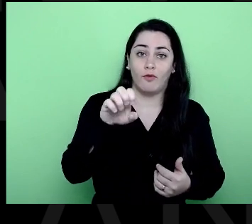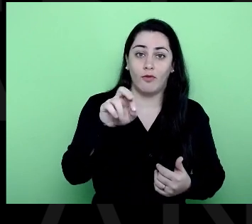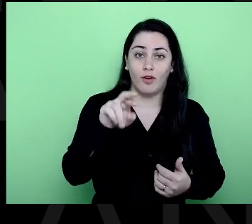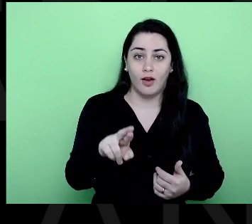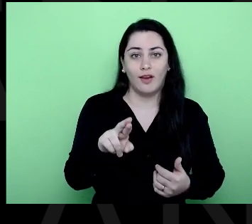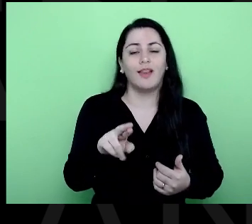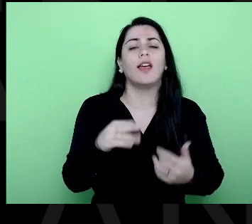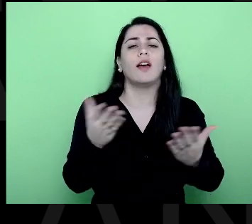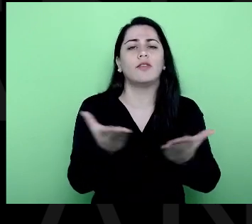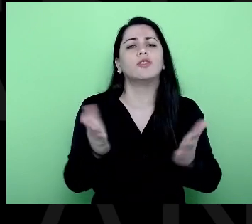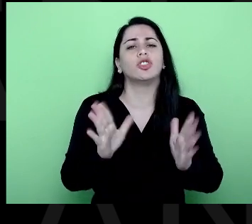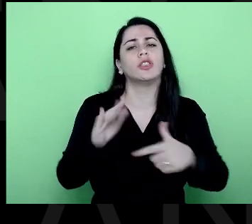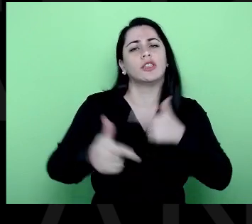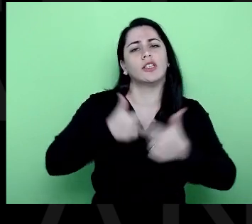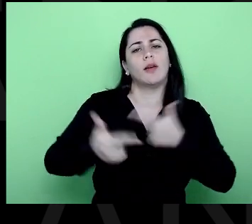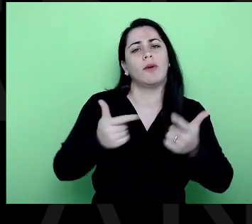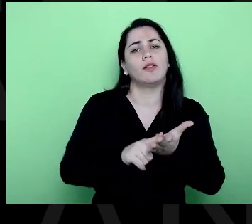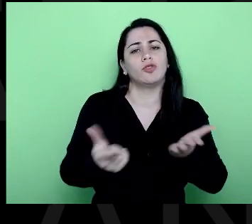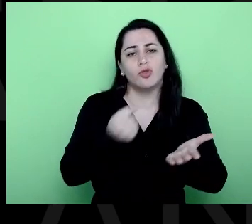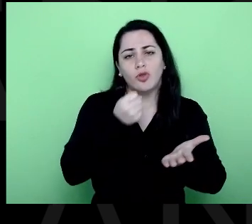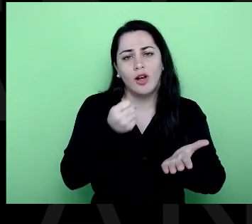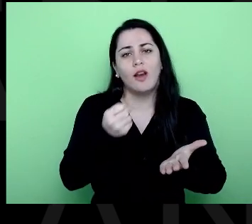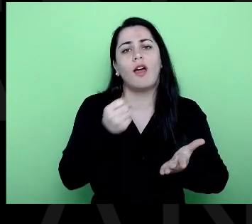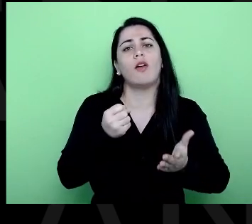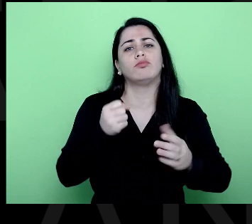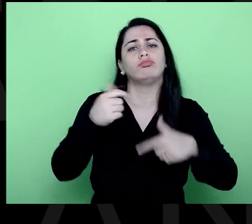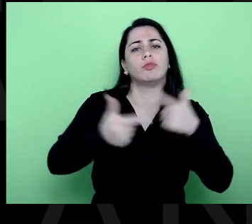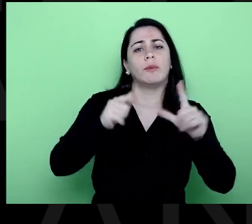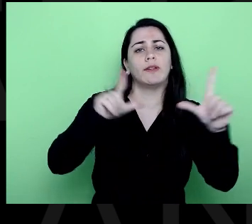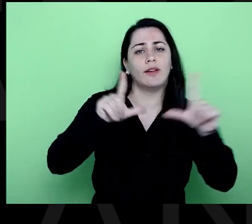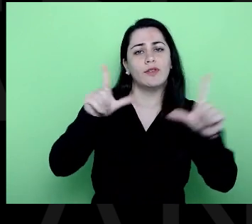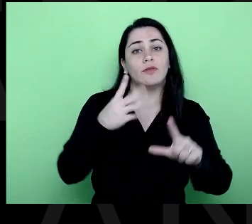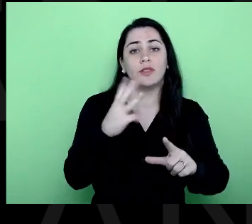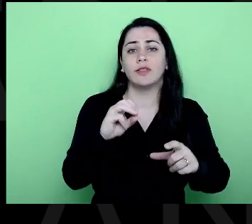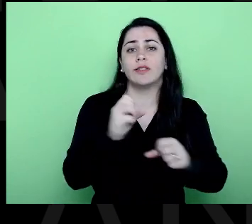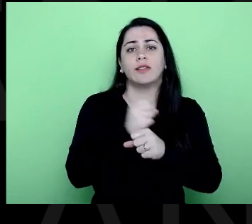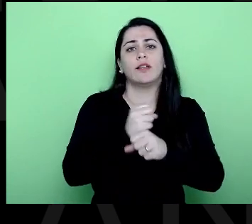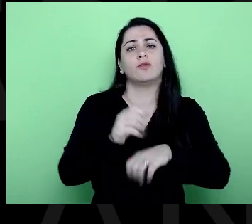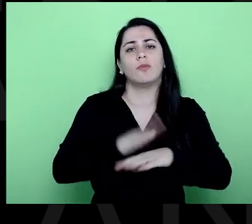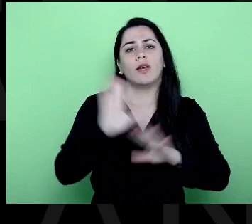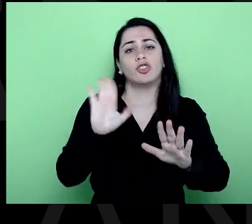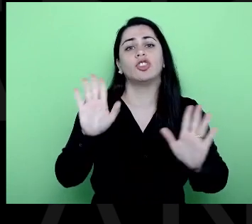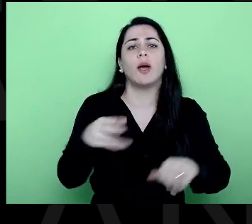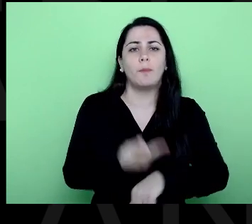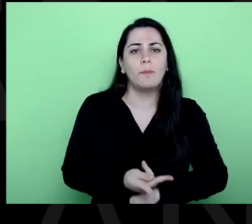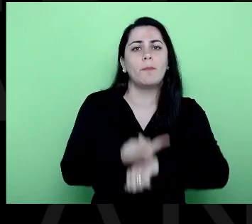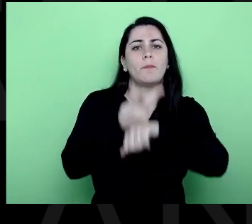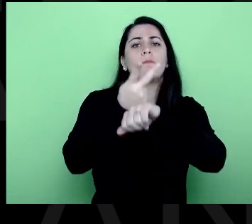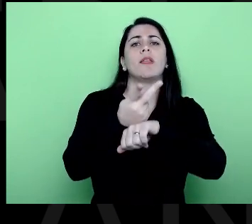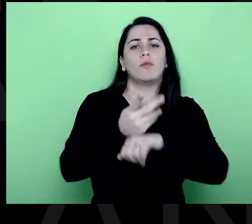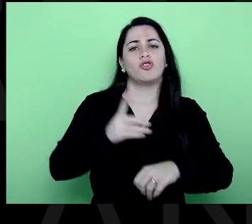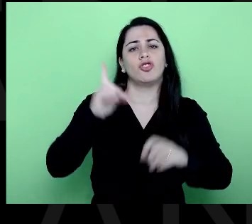de TV com mais de 30 anos de carreira. Ganhou o prêmio jornalístico Vladimir Herzog de Anistia Direitos Humanos